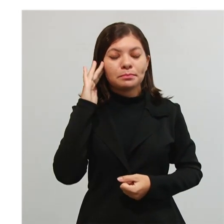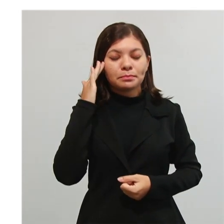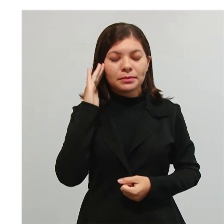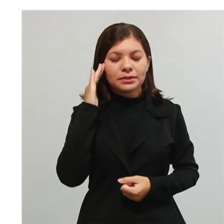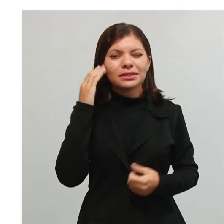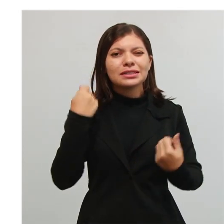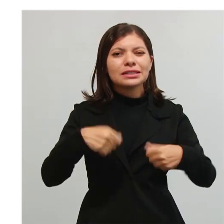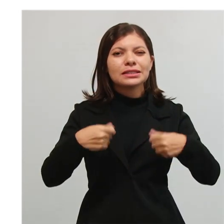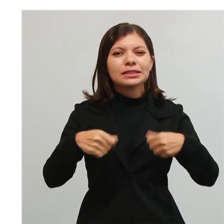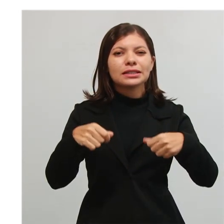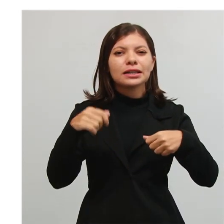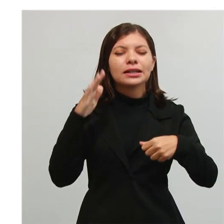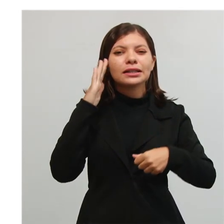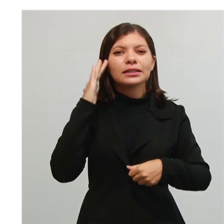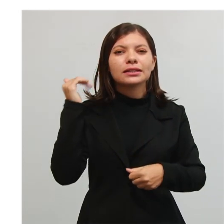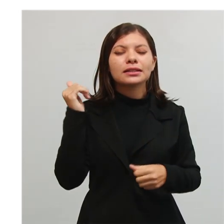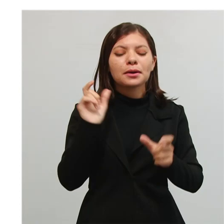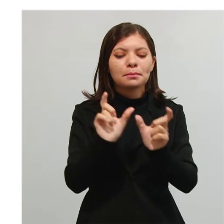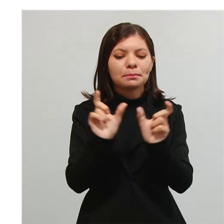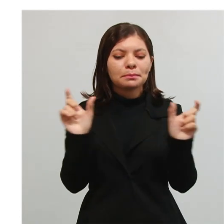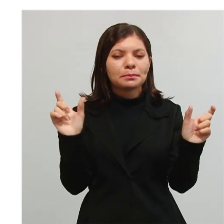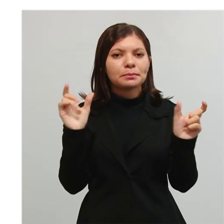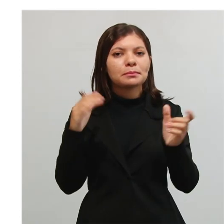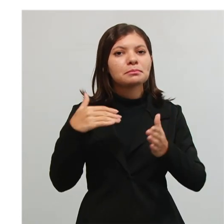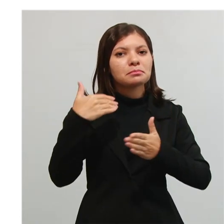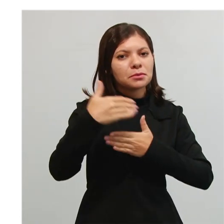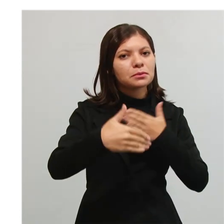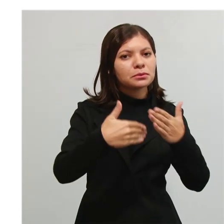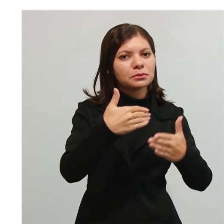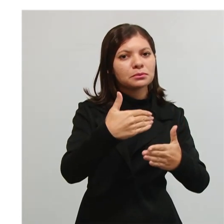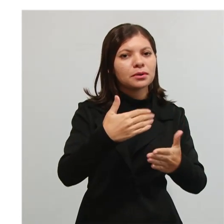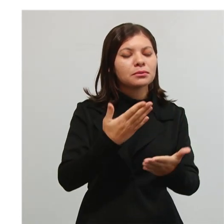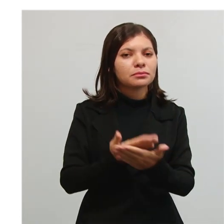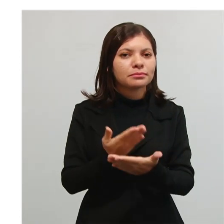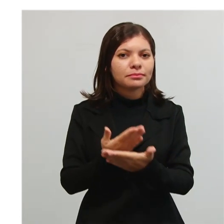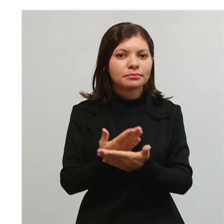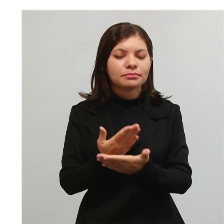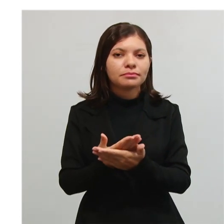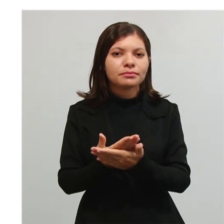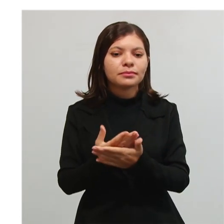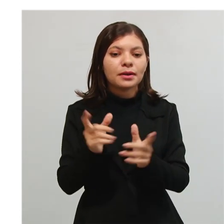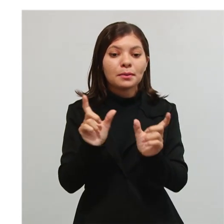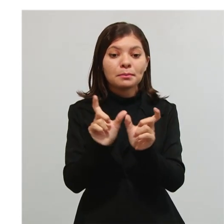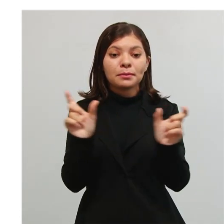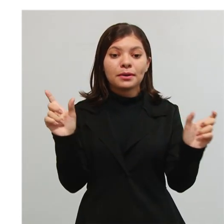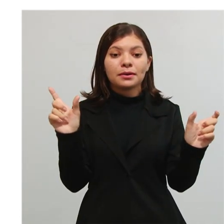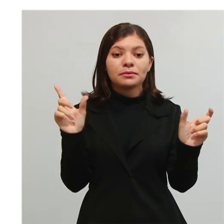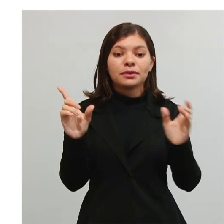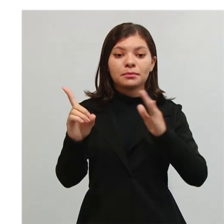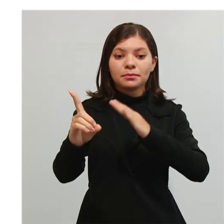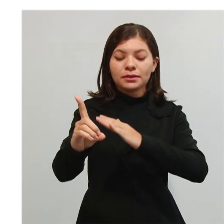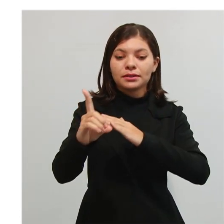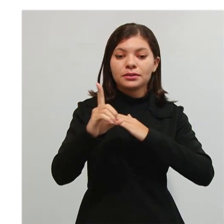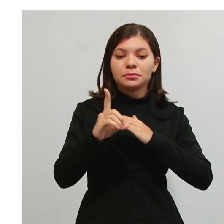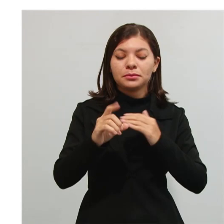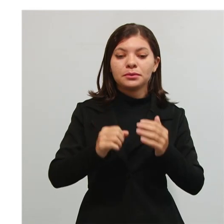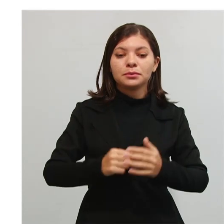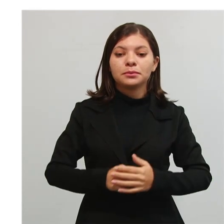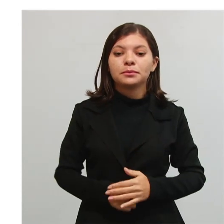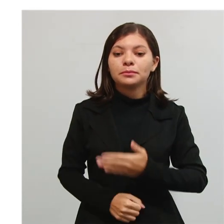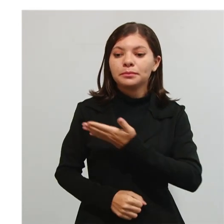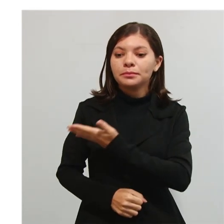para poder prosseguir com os nossos estudos pessoal a palavra atendimento ela